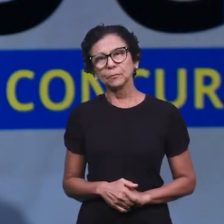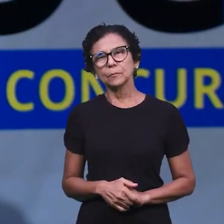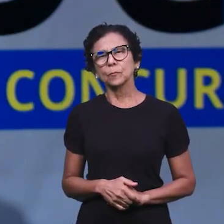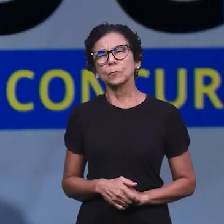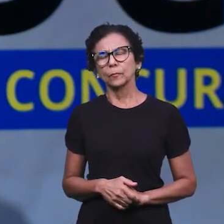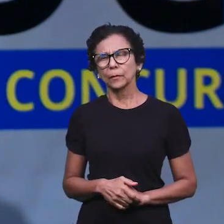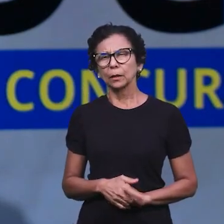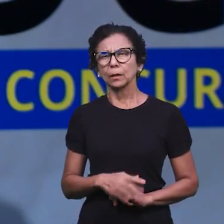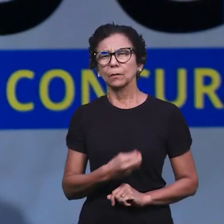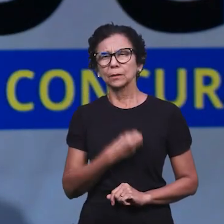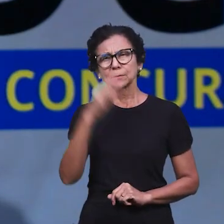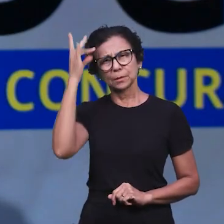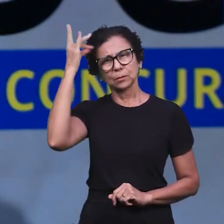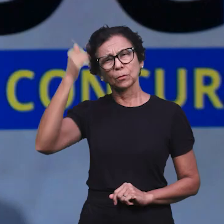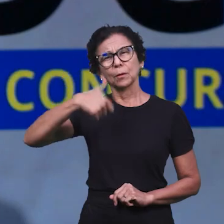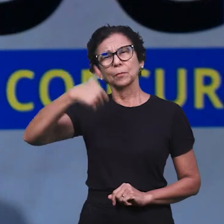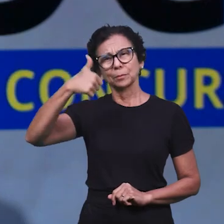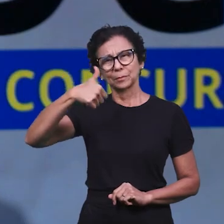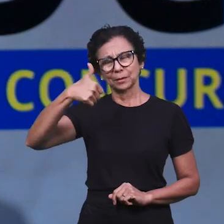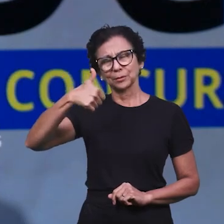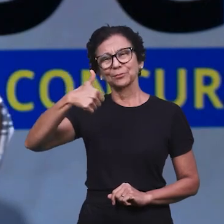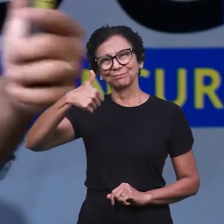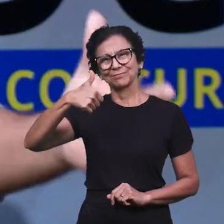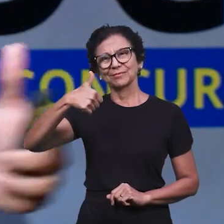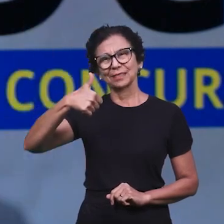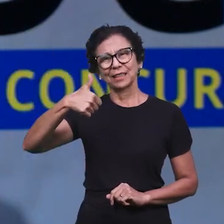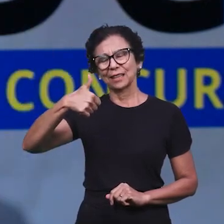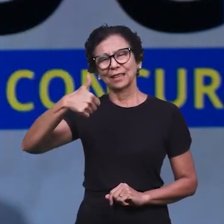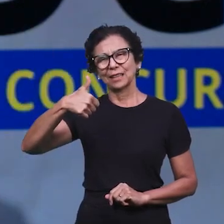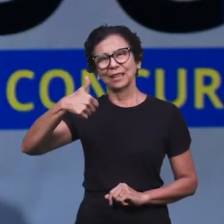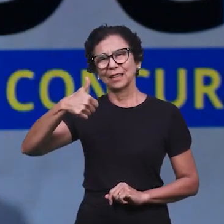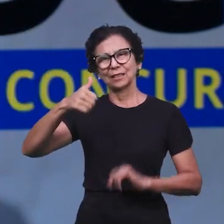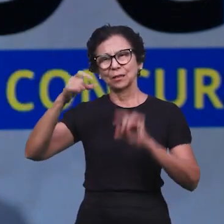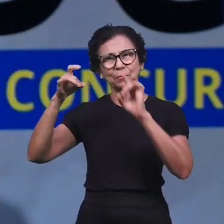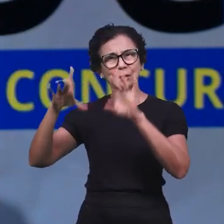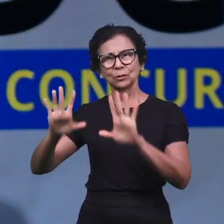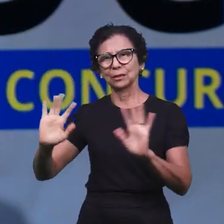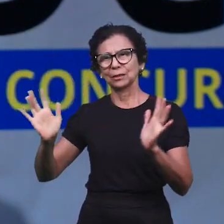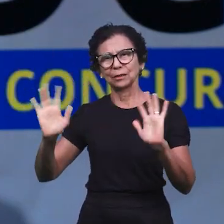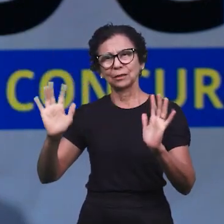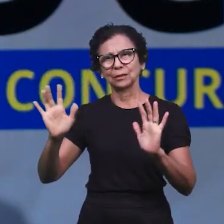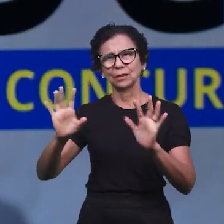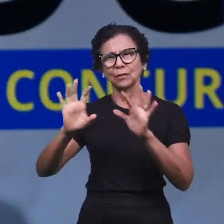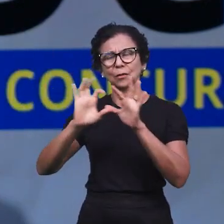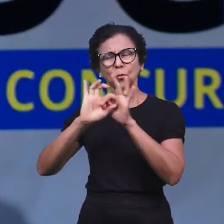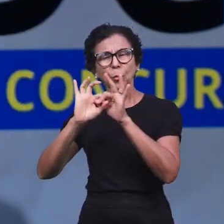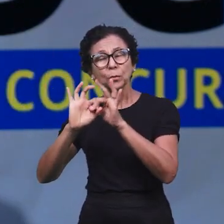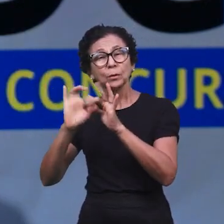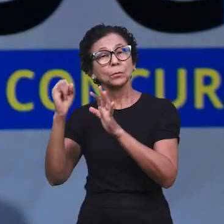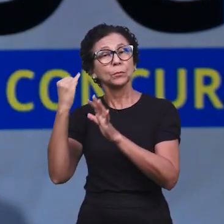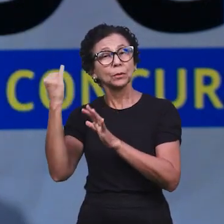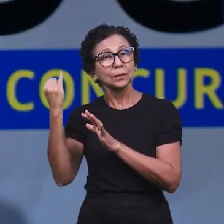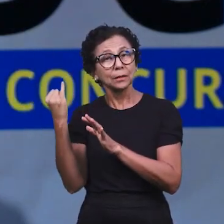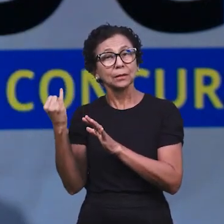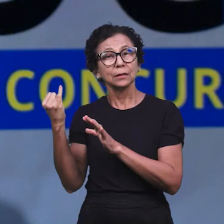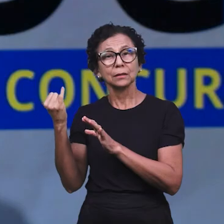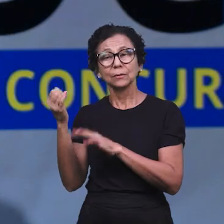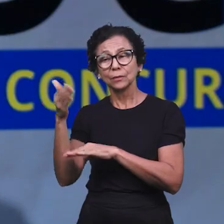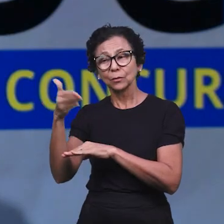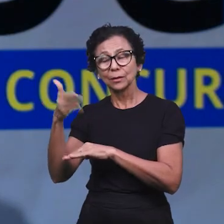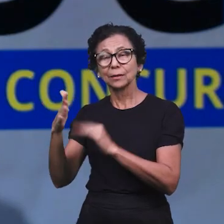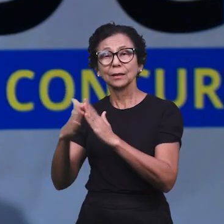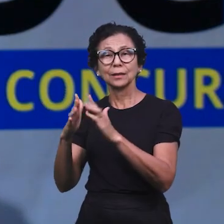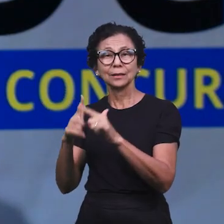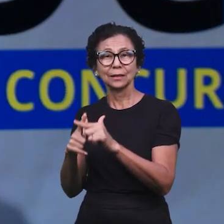sua vida espiritual, tá bom? Não abandone a sua vida espiritual, a comunhão da igreja, do corpo, porque você